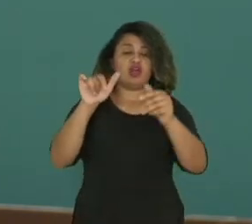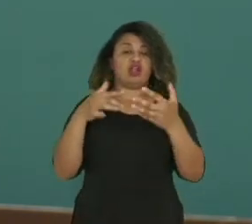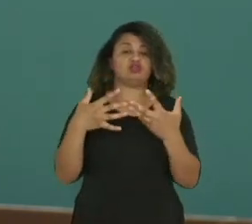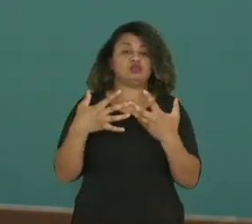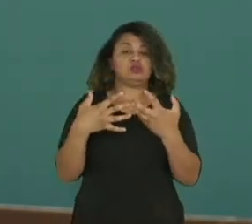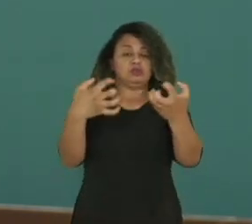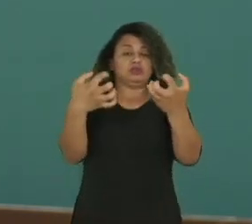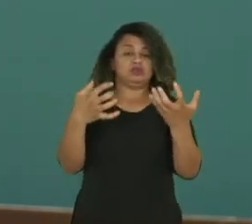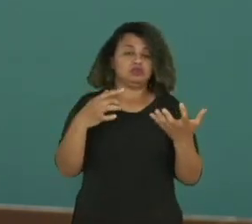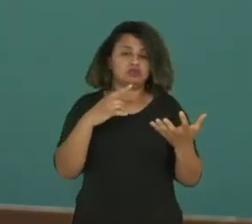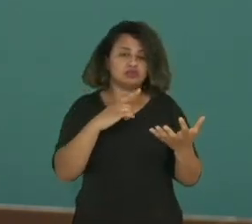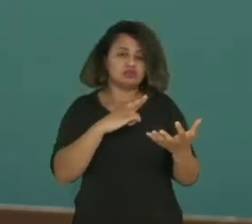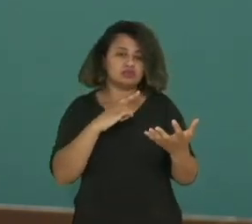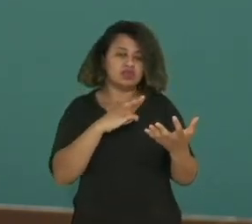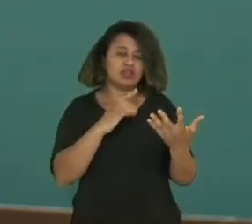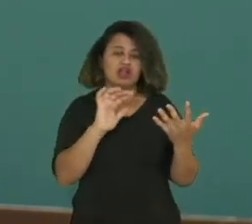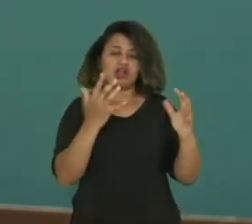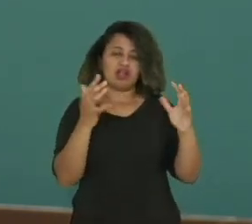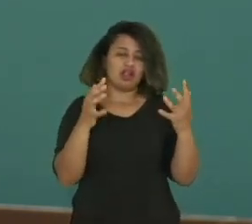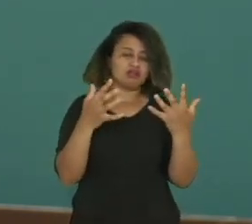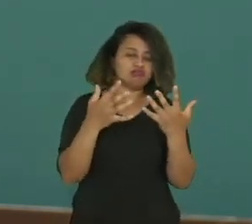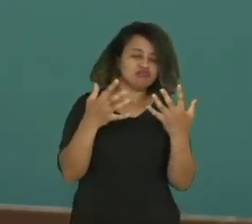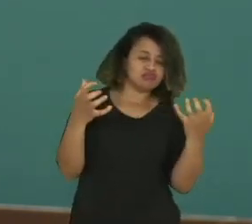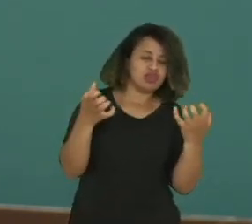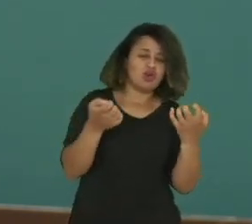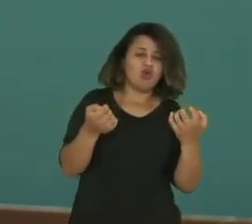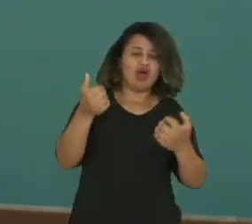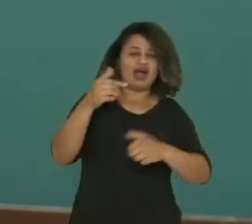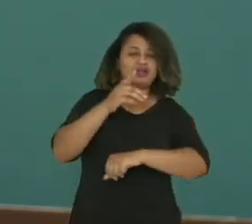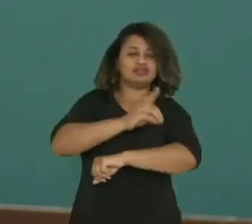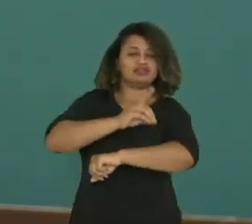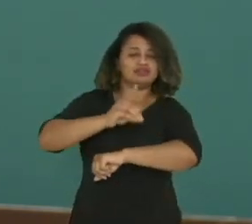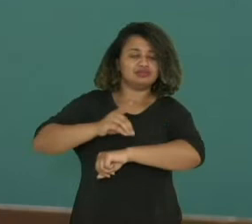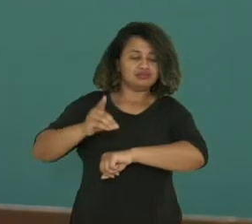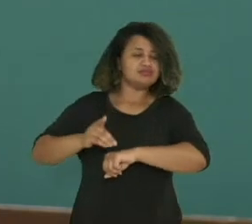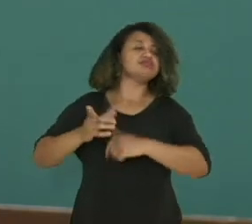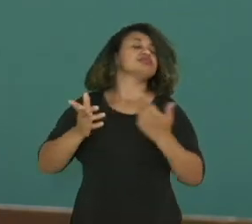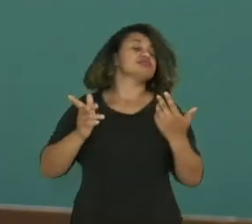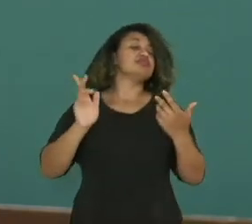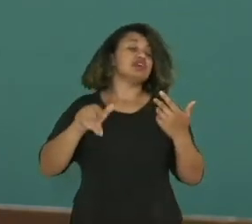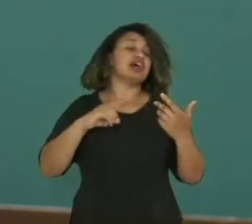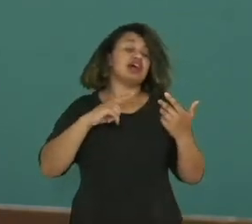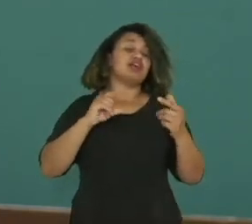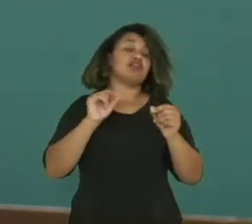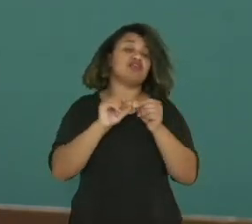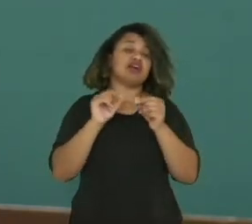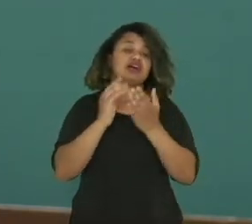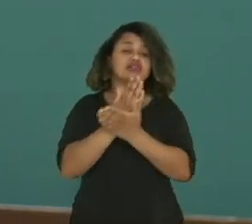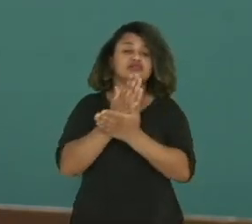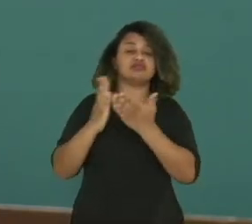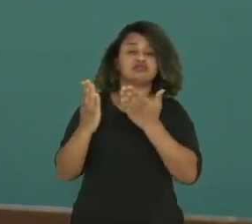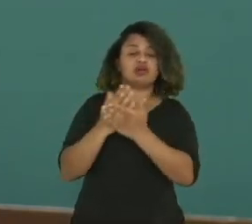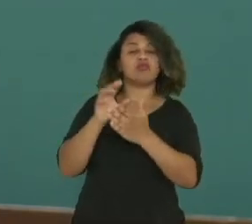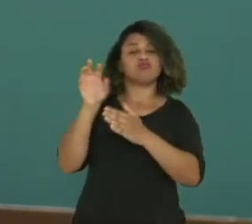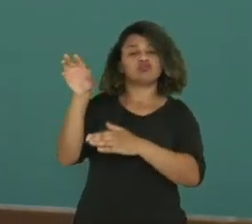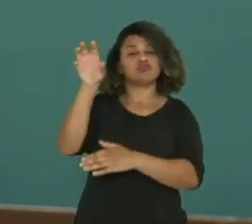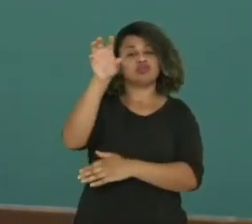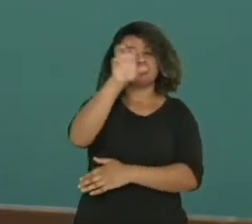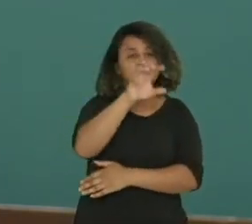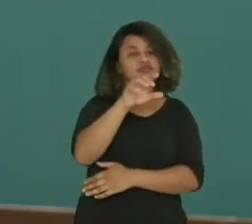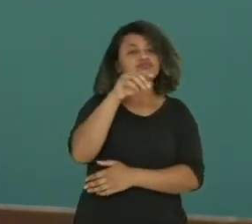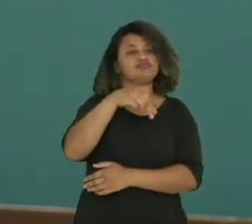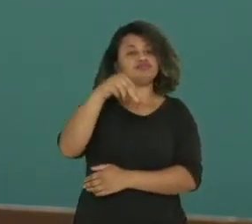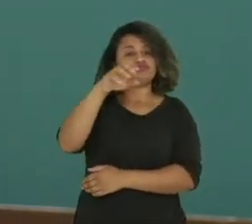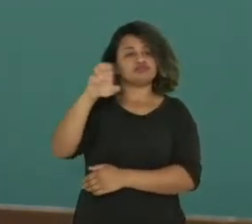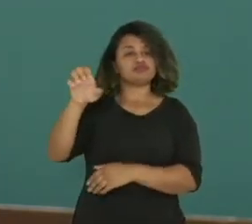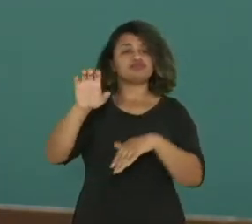mais seca de clima semiárido do Nordeste. Isso também estabelece essa divisão ali das sub-regiões, né?